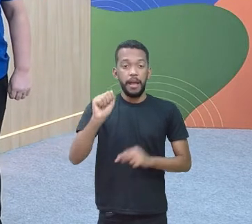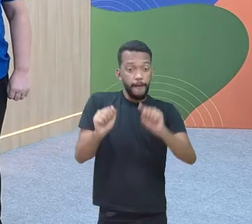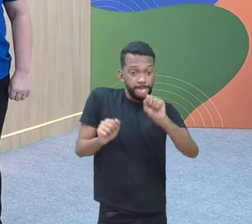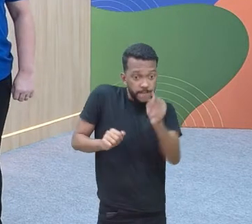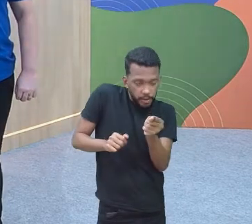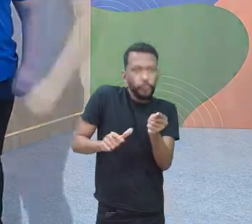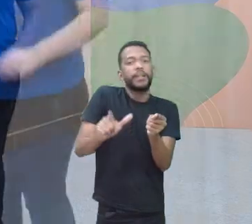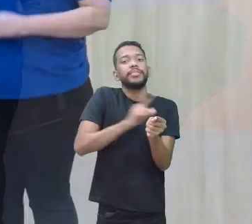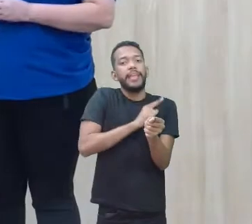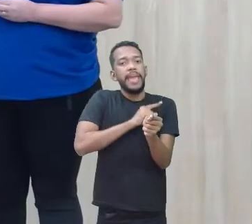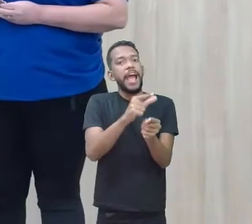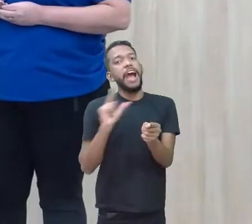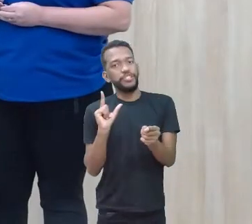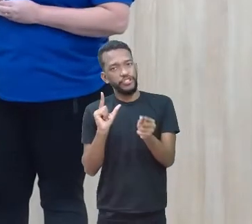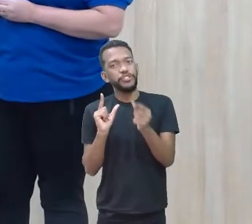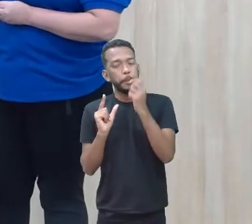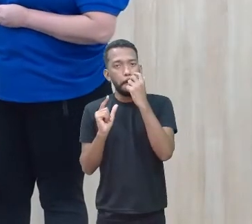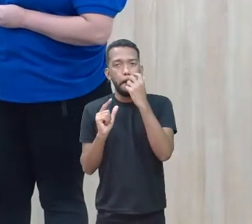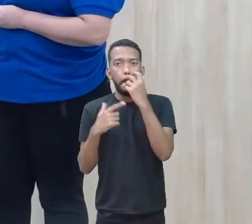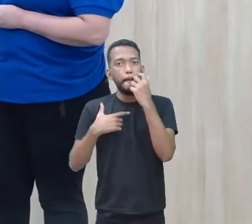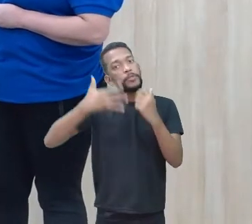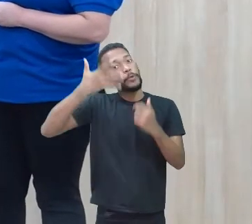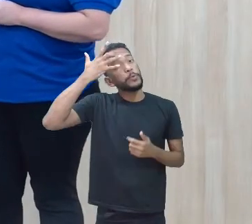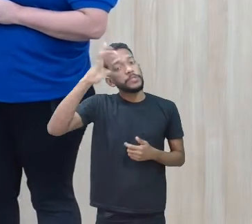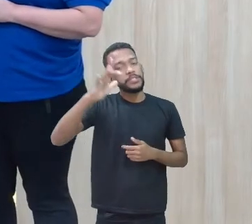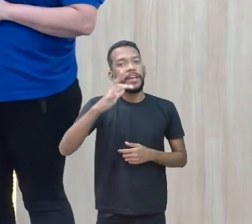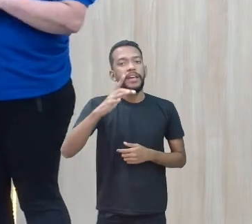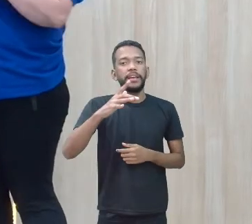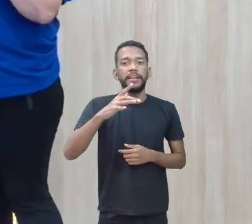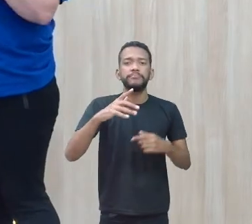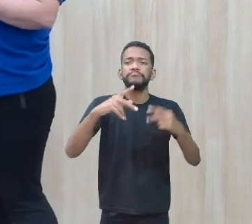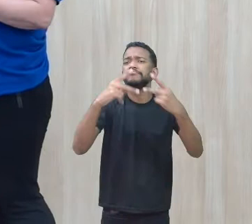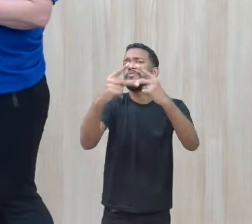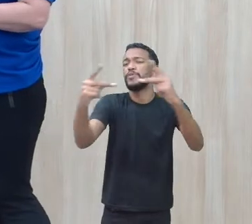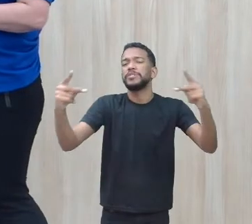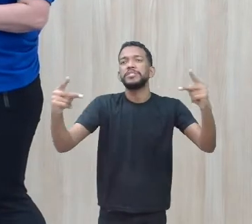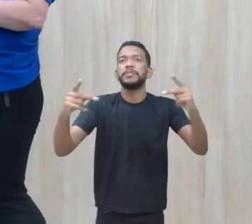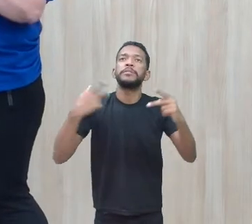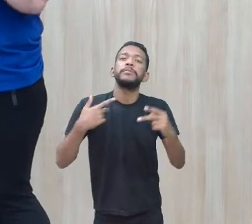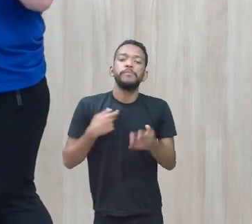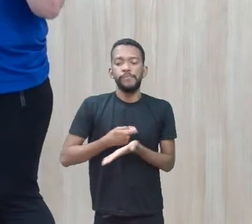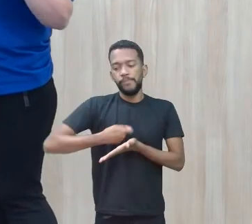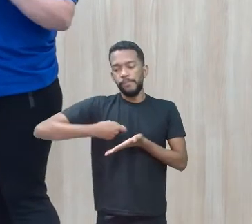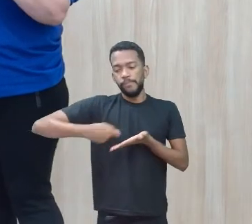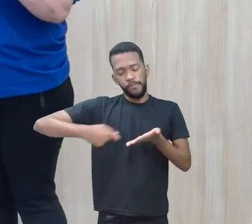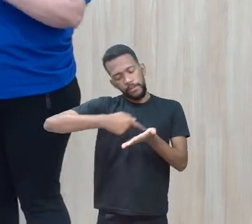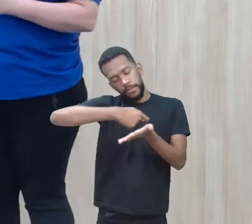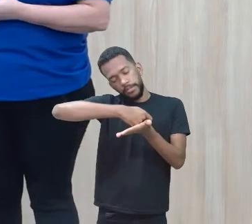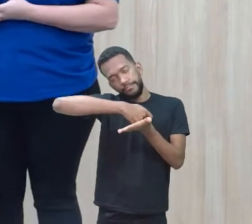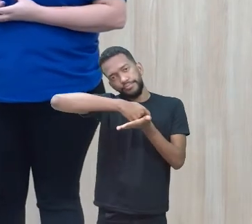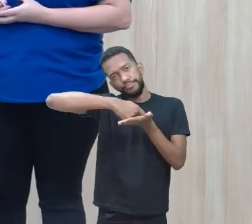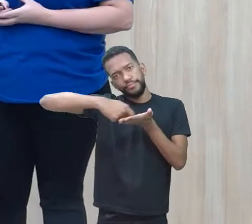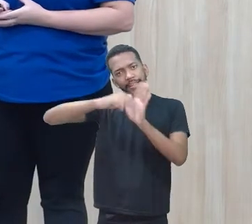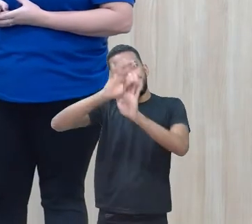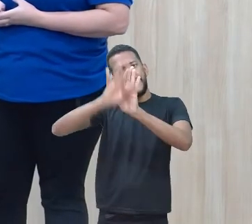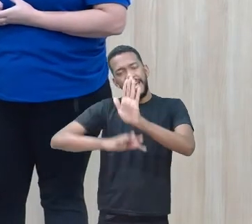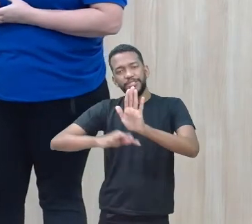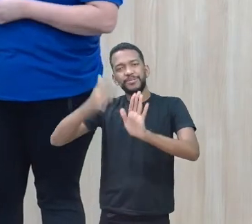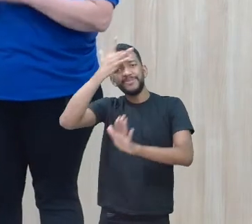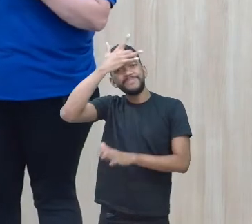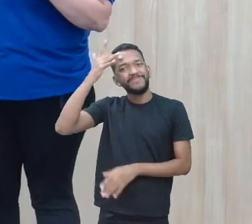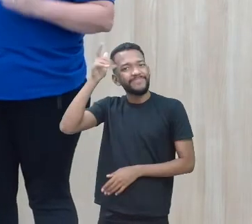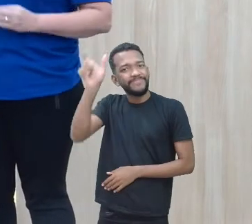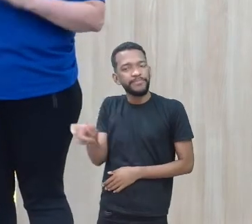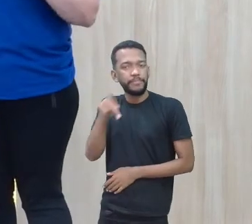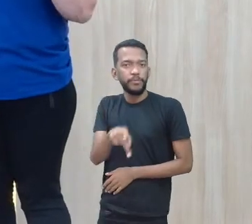conjunção. Não sei quantos de vocês, ao escrever uma frase, um textinho que a professora,